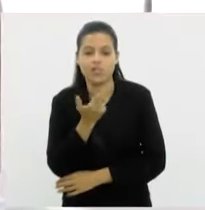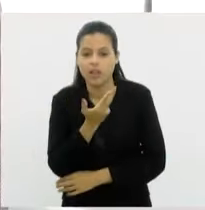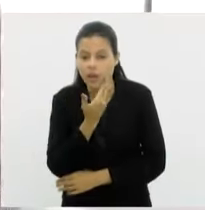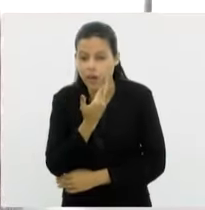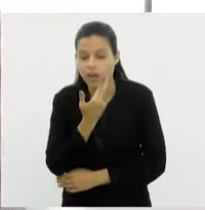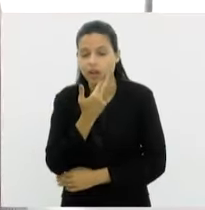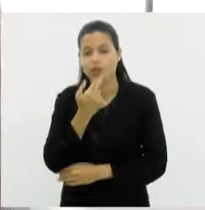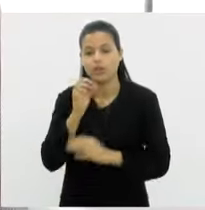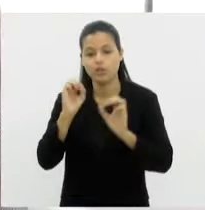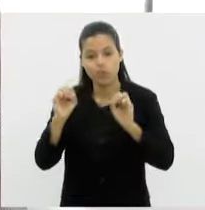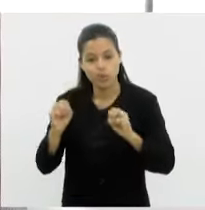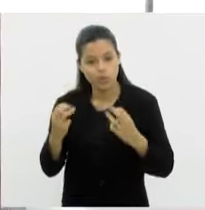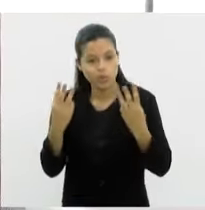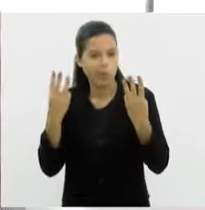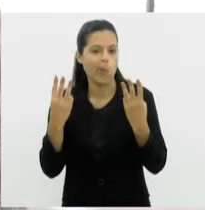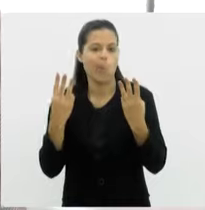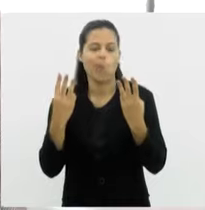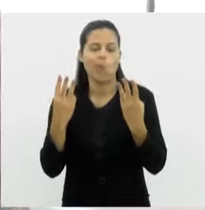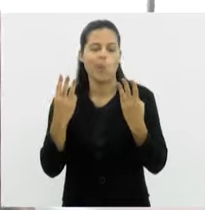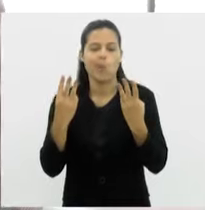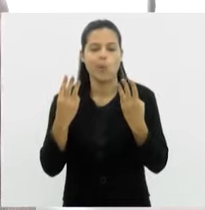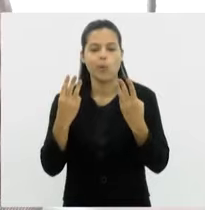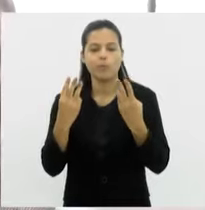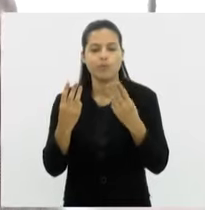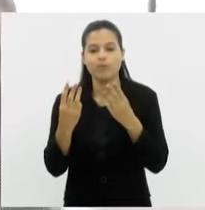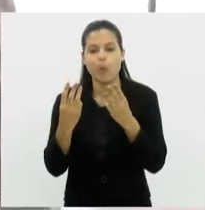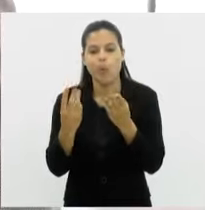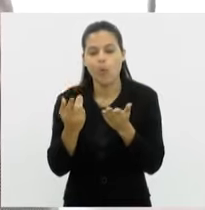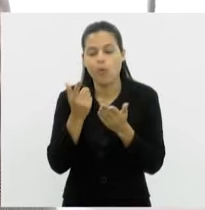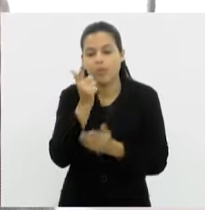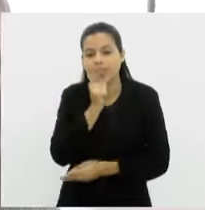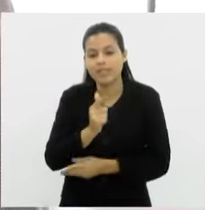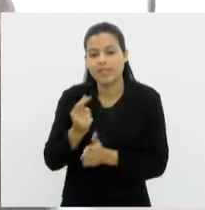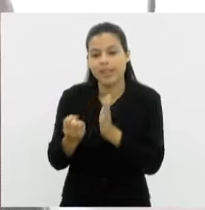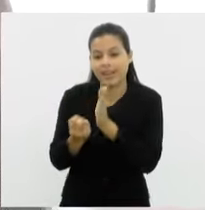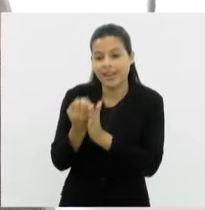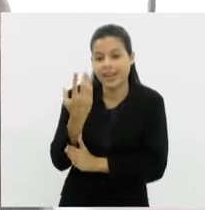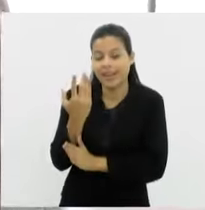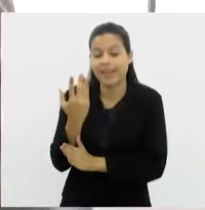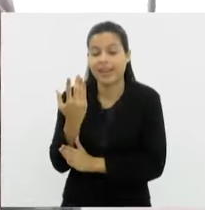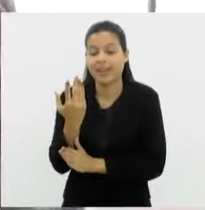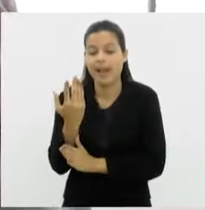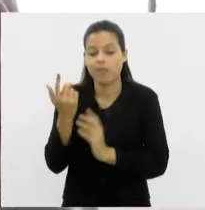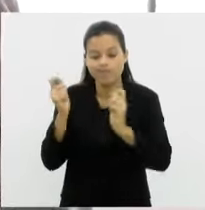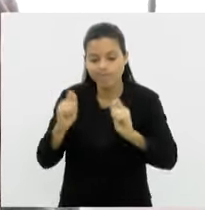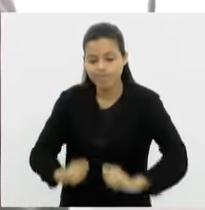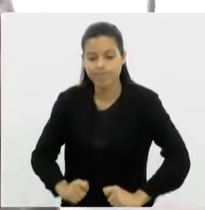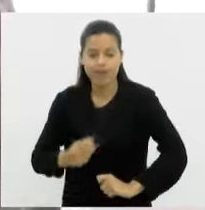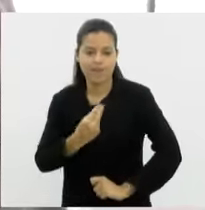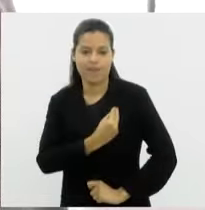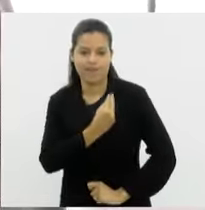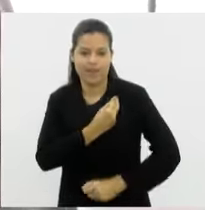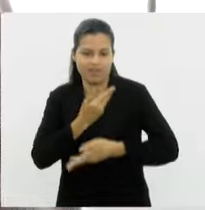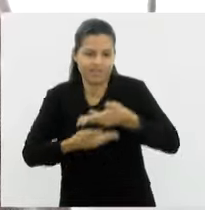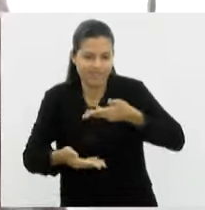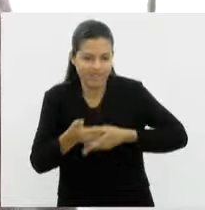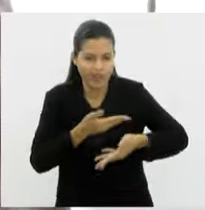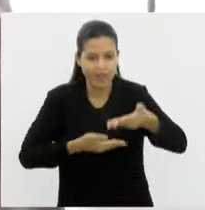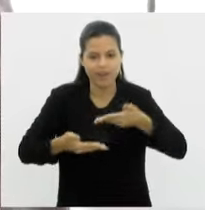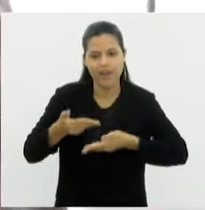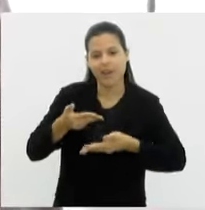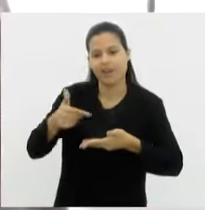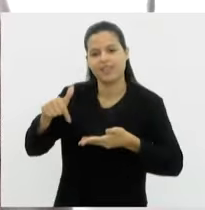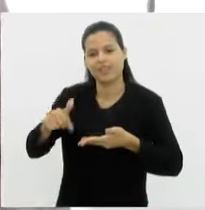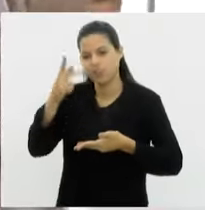shows, para que você possa exatamente criar condições de uma vivência, uma convivência e a troca